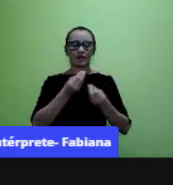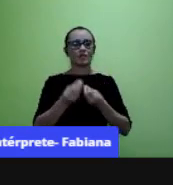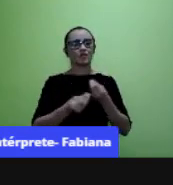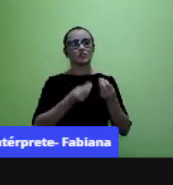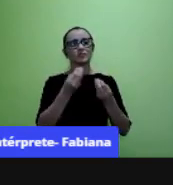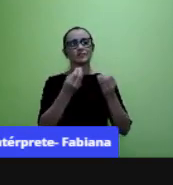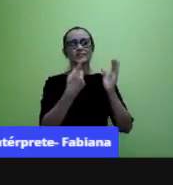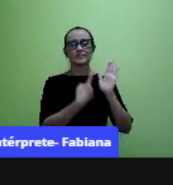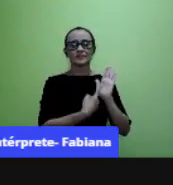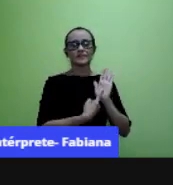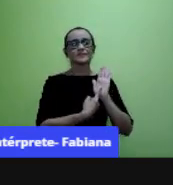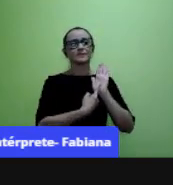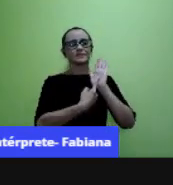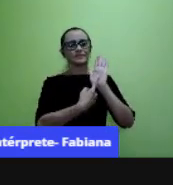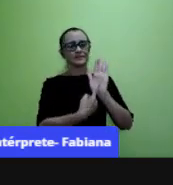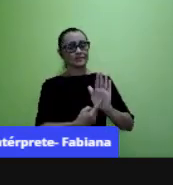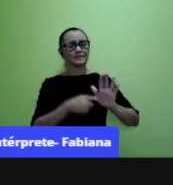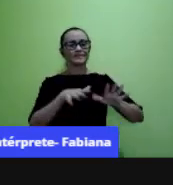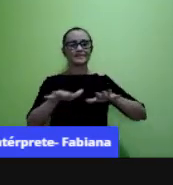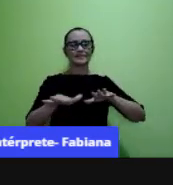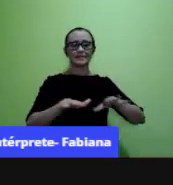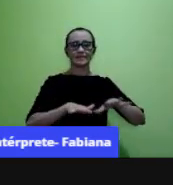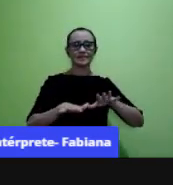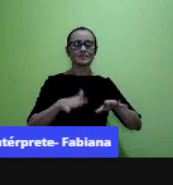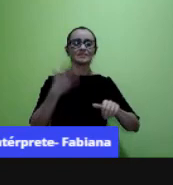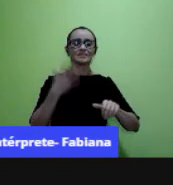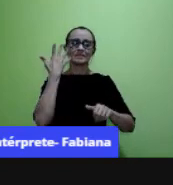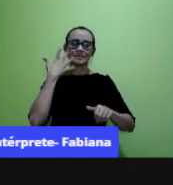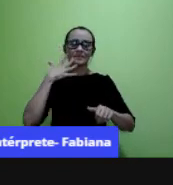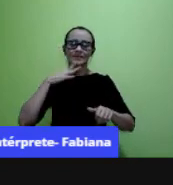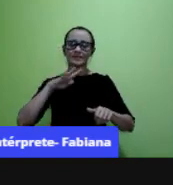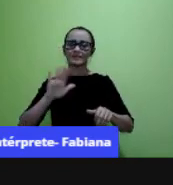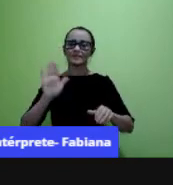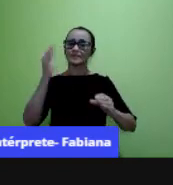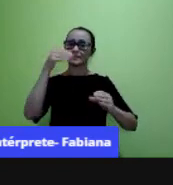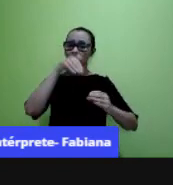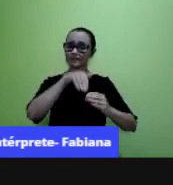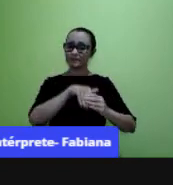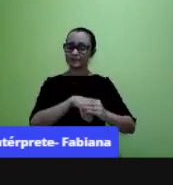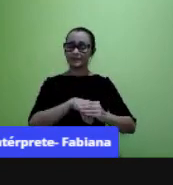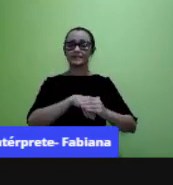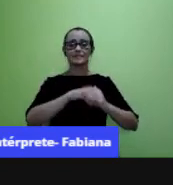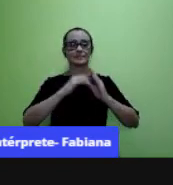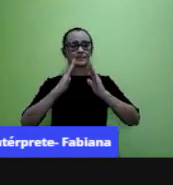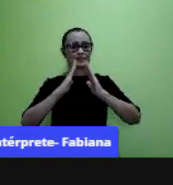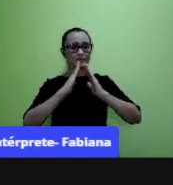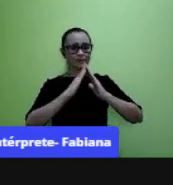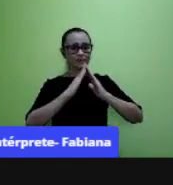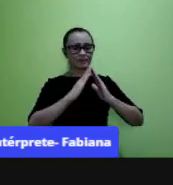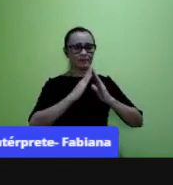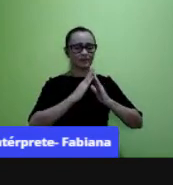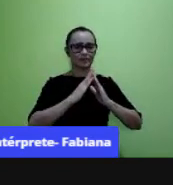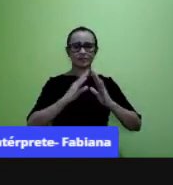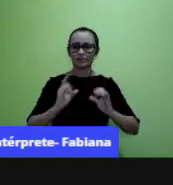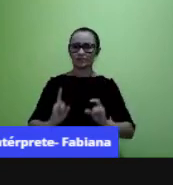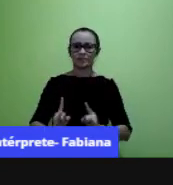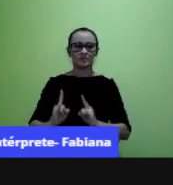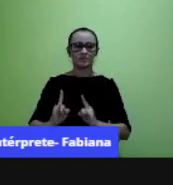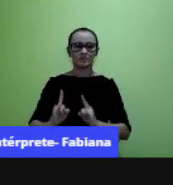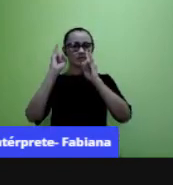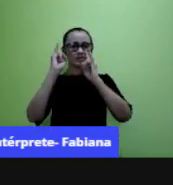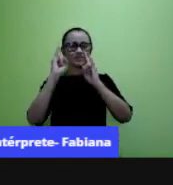levar esse movimento para a criança que está dentro de uma casa, ou dentro de um apartamento, ou numa